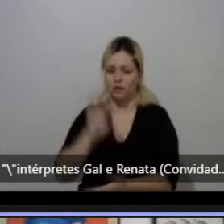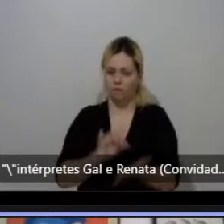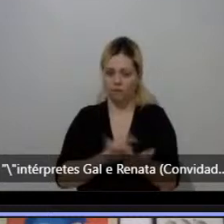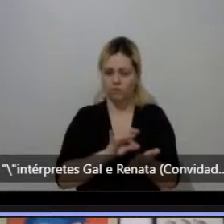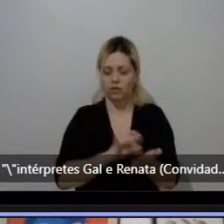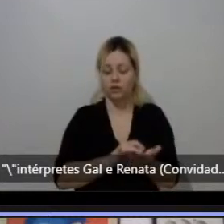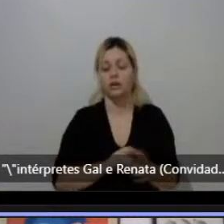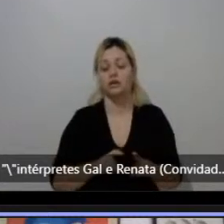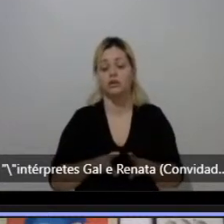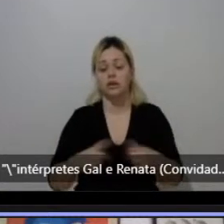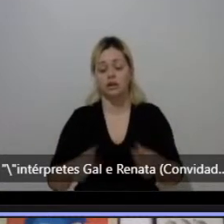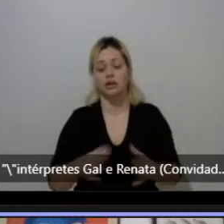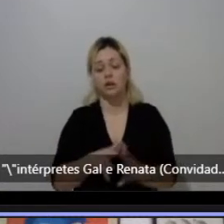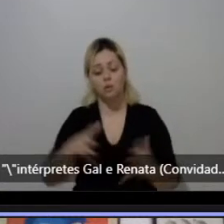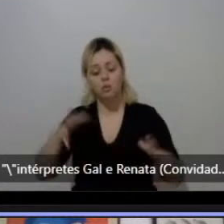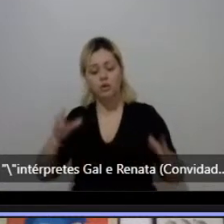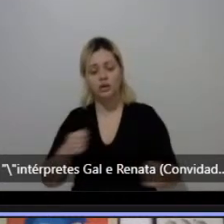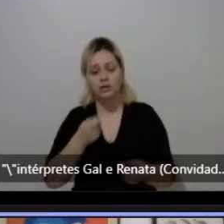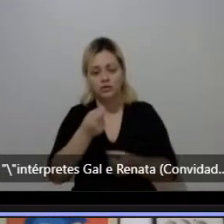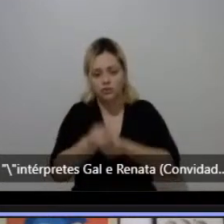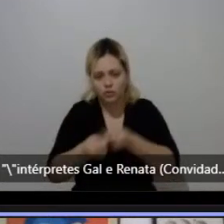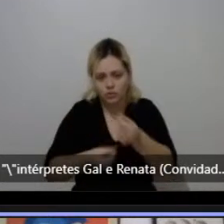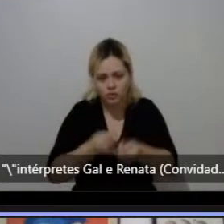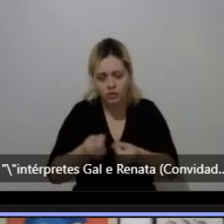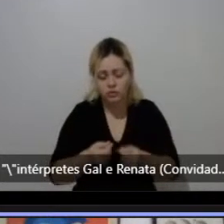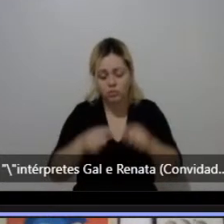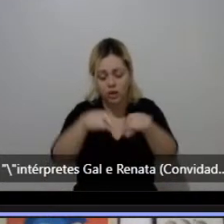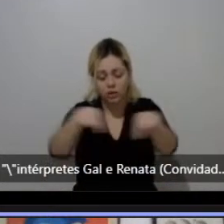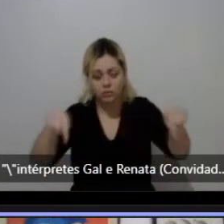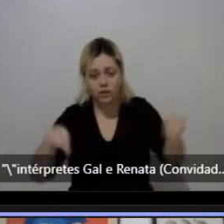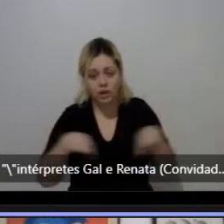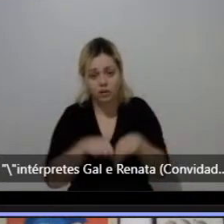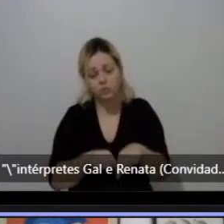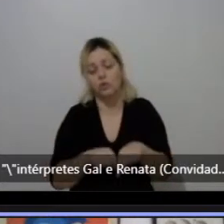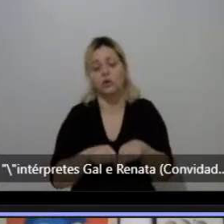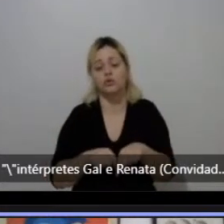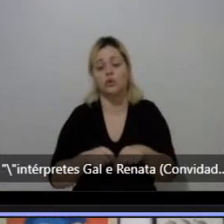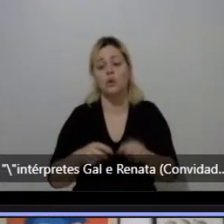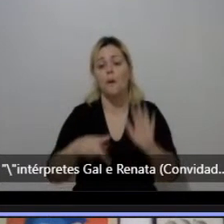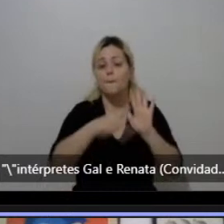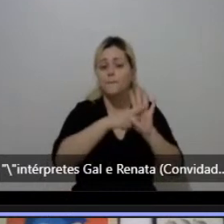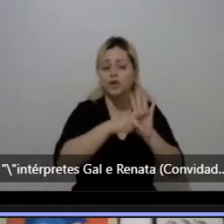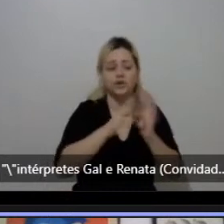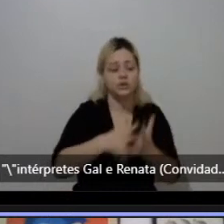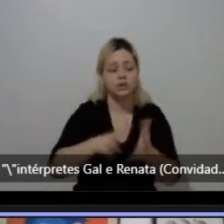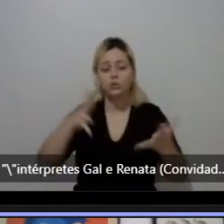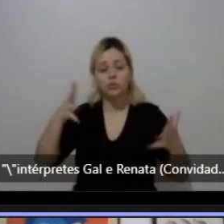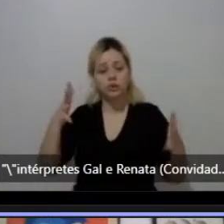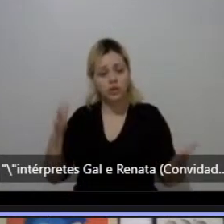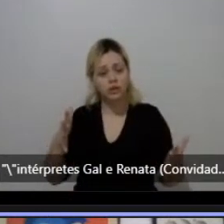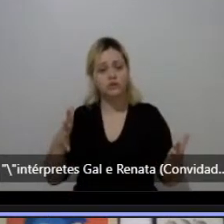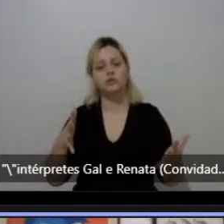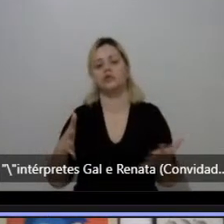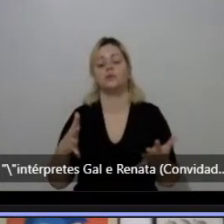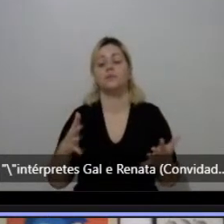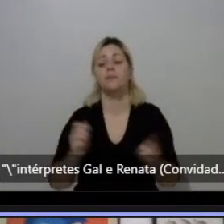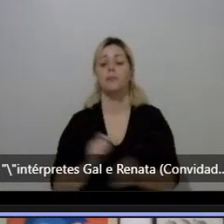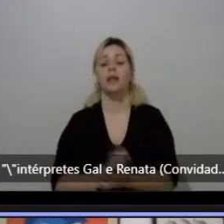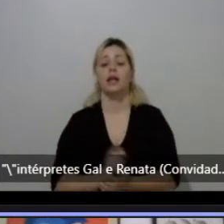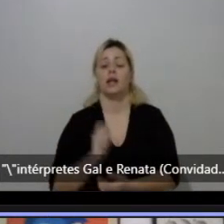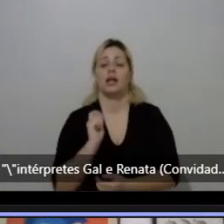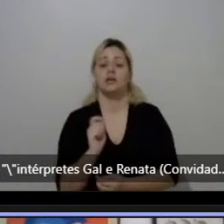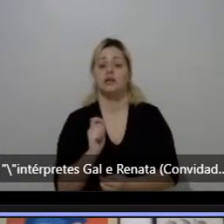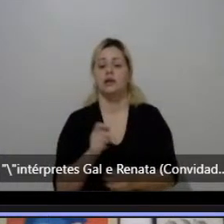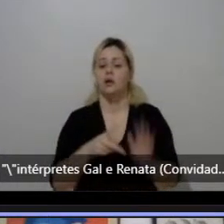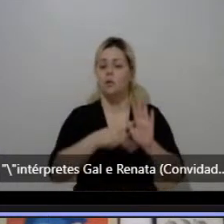A gente vê um grande investimento, uma rearticulação territorial nesses grandes projetos, né? Então, a IRSA, né, que é um grande